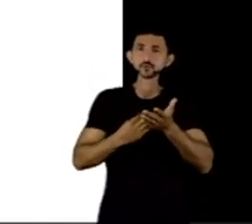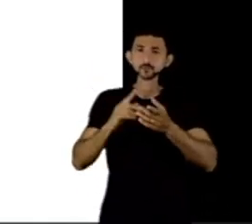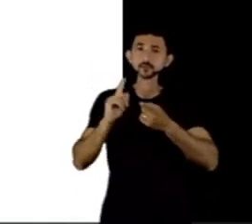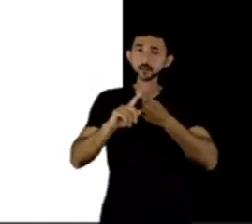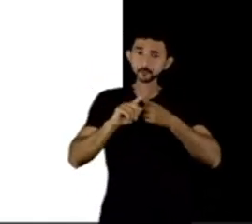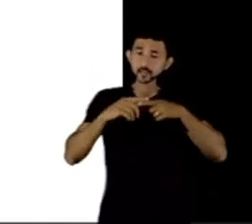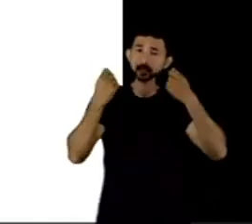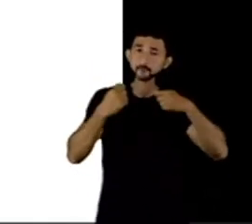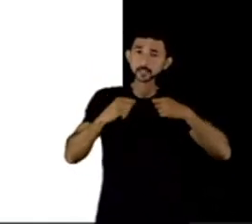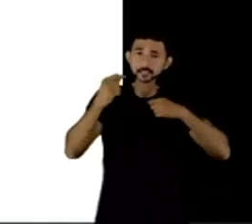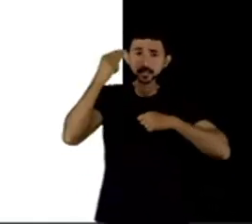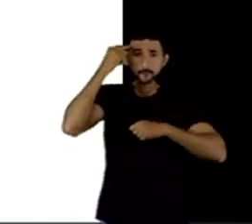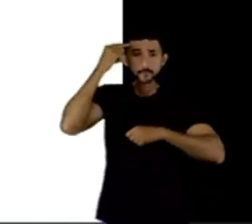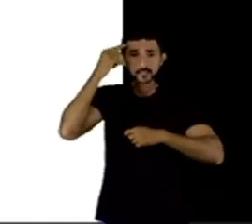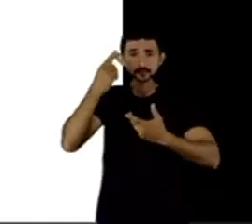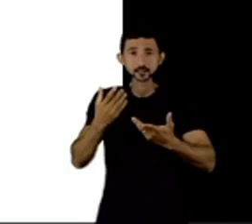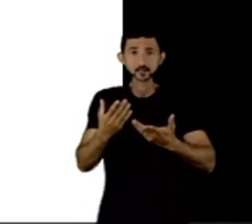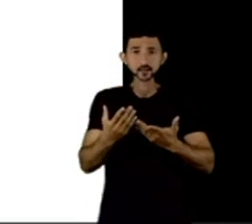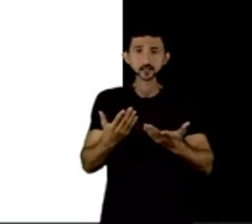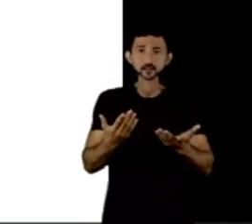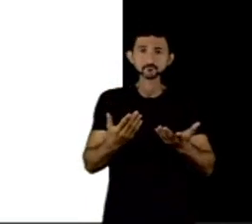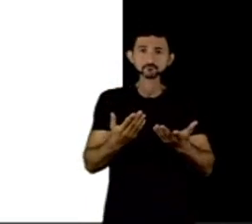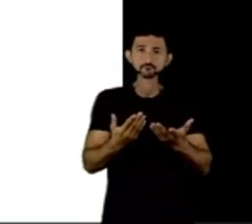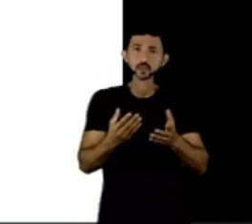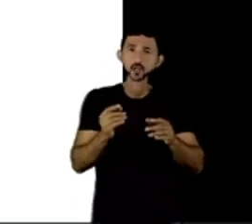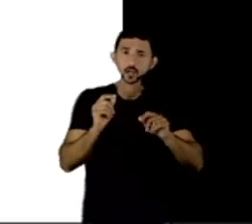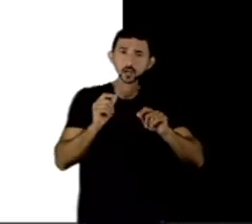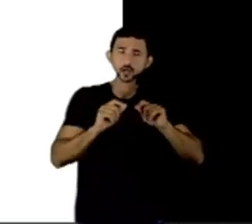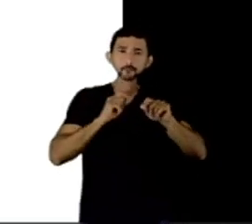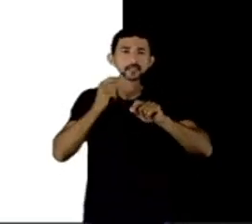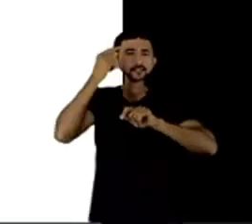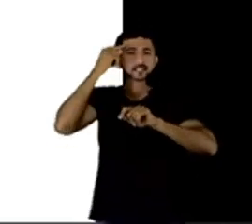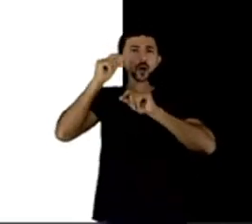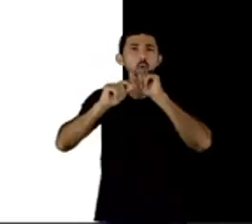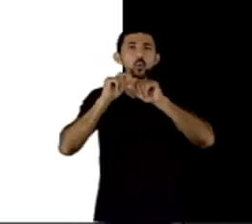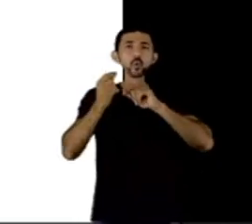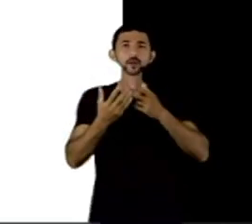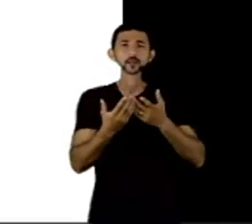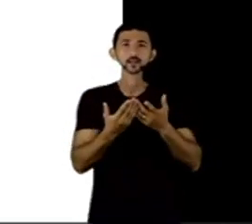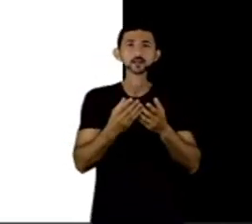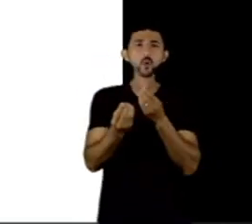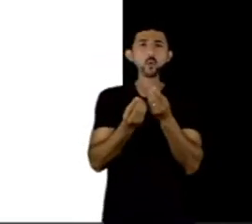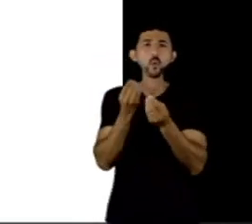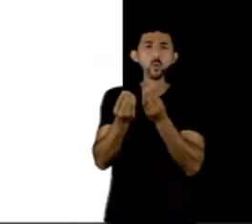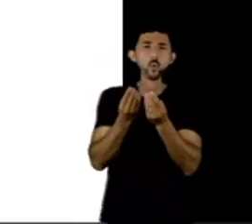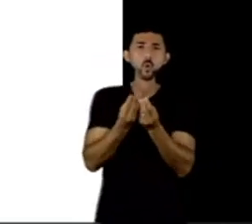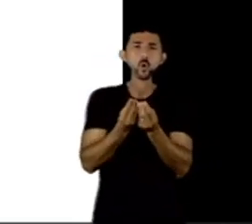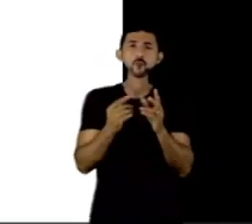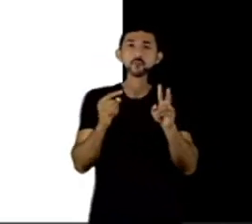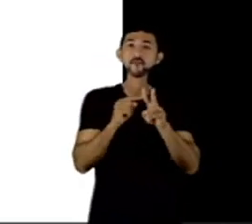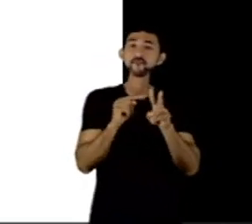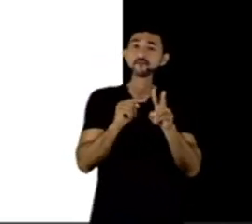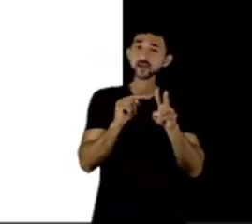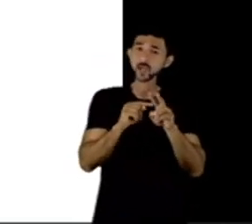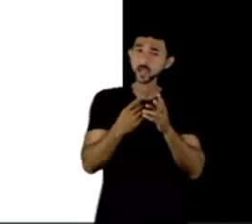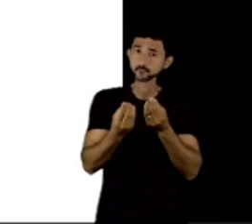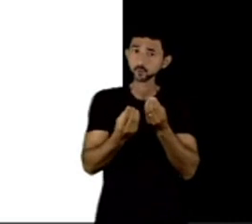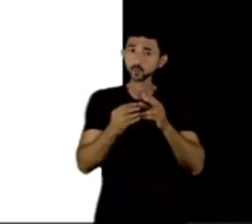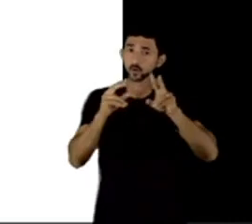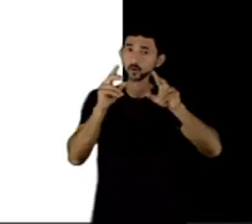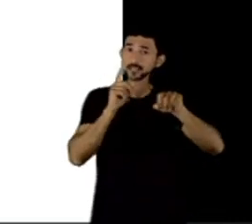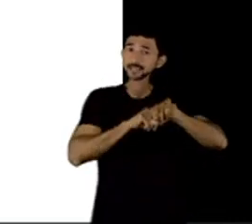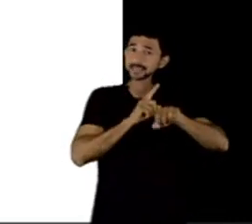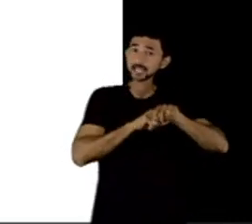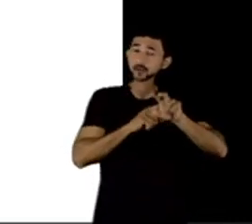também precisa pensar a respeito de que forma verbal, aliás, de que